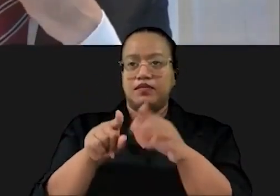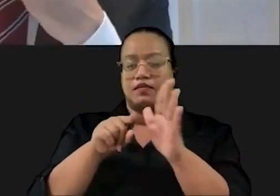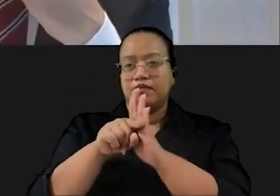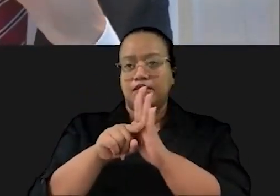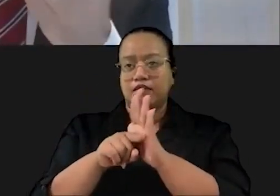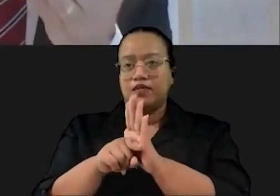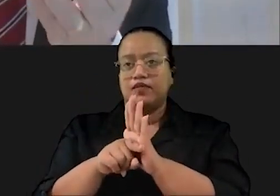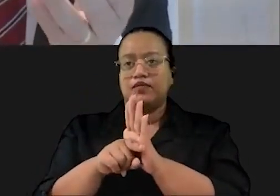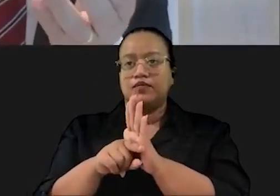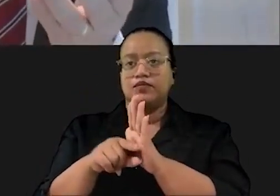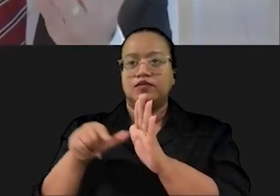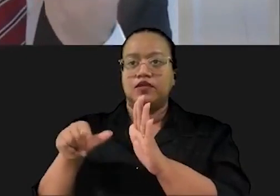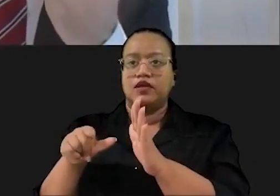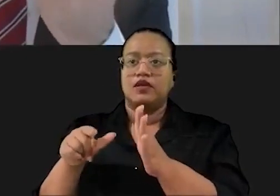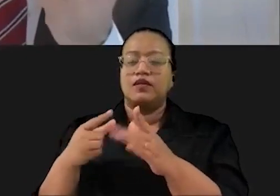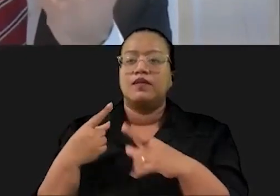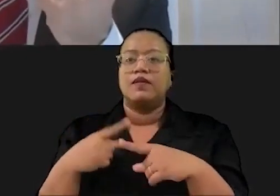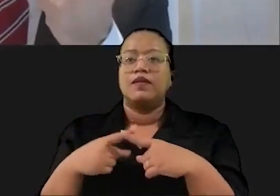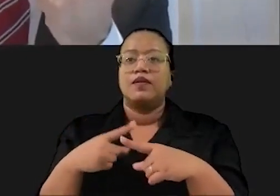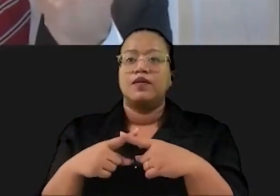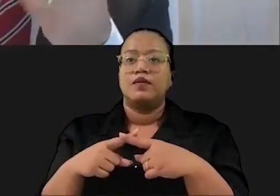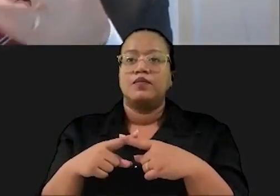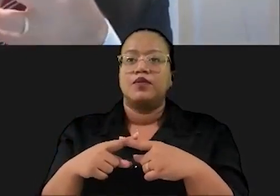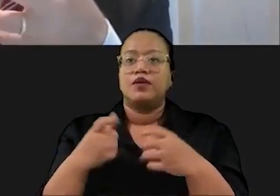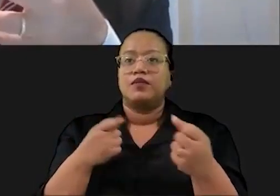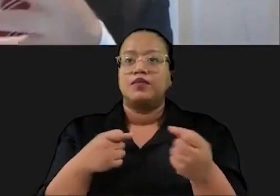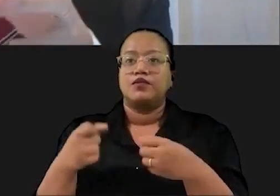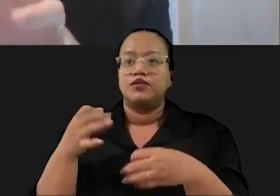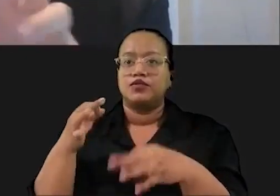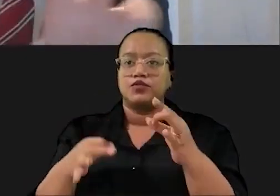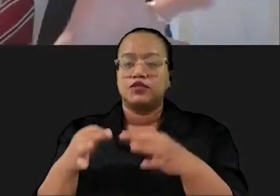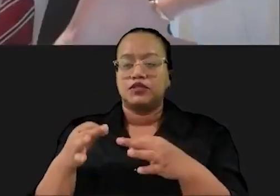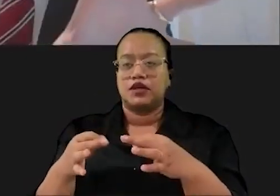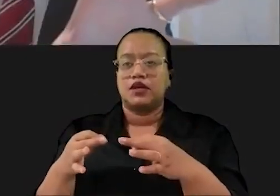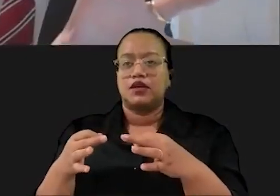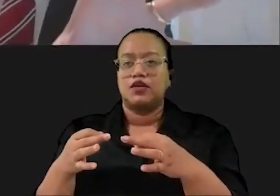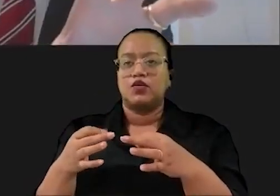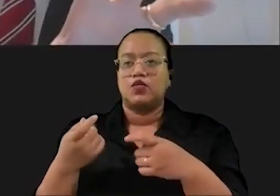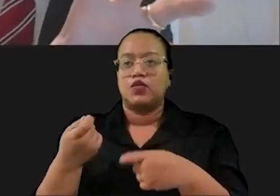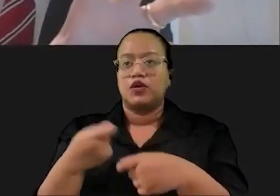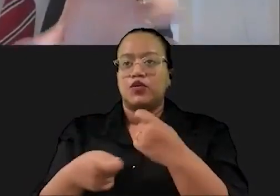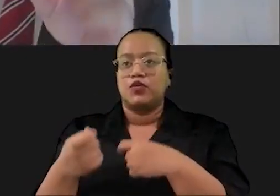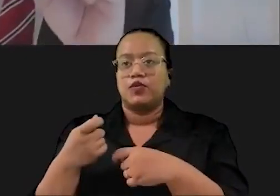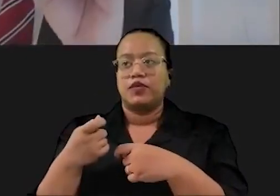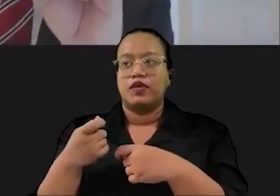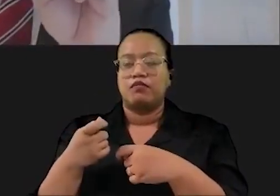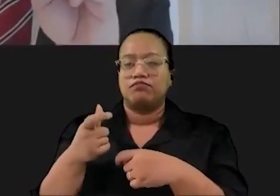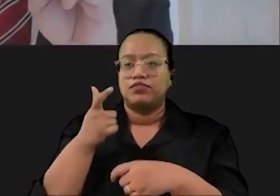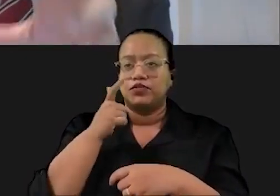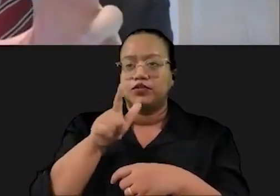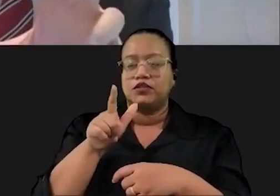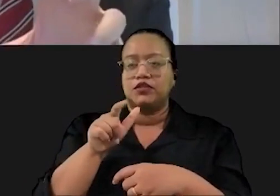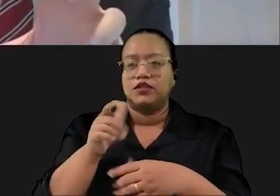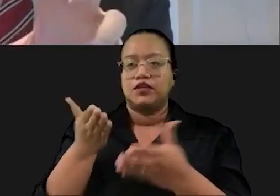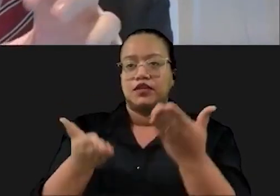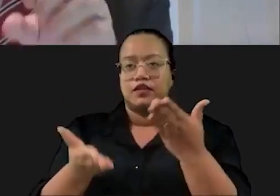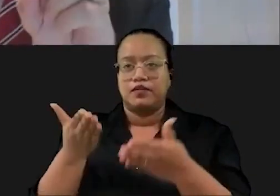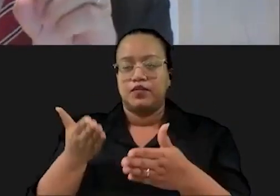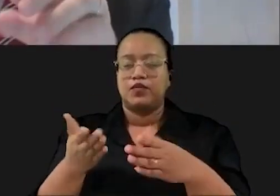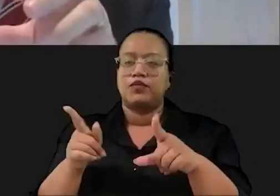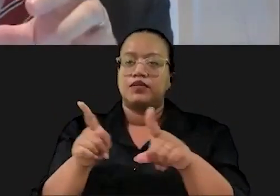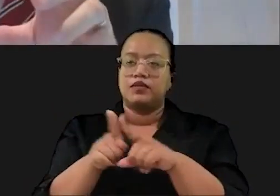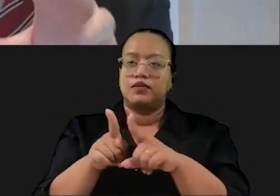Judiciário. E também, dentro desse fluxo, a gente teve como diretriz reabrir a fase administrativa, sempre que o